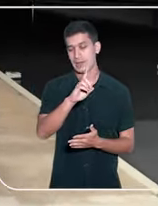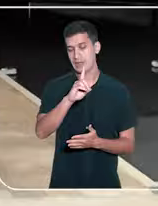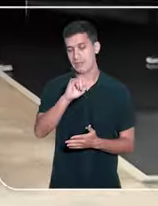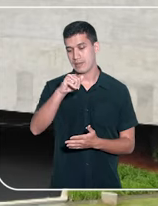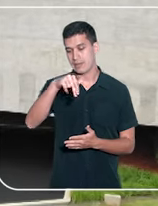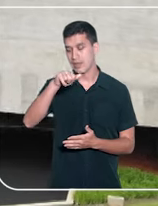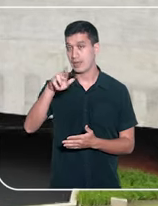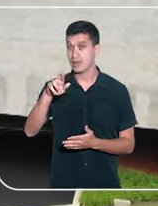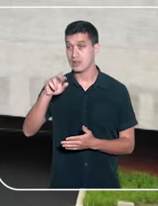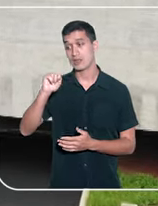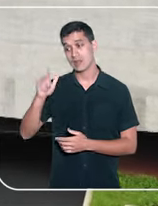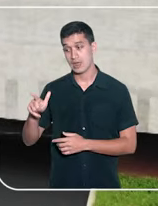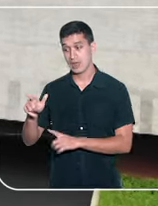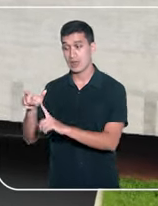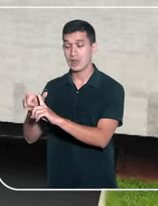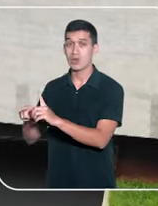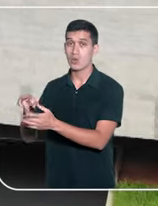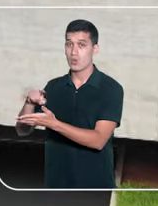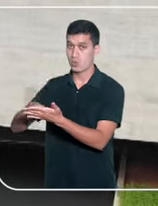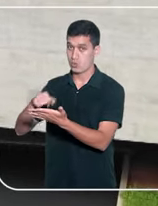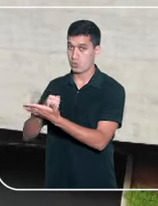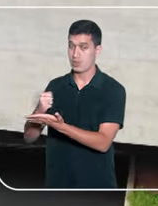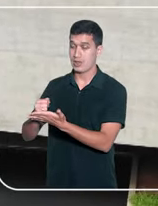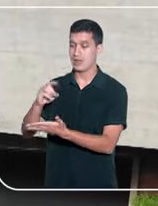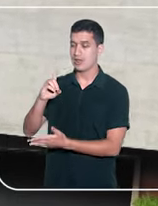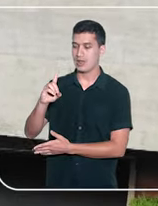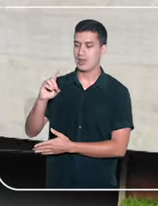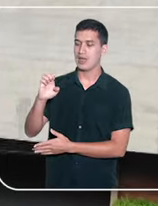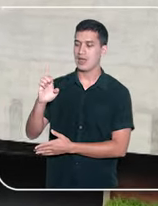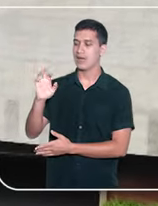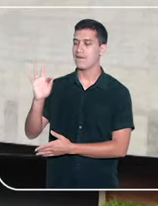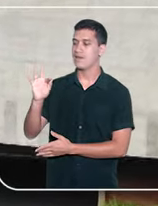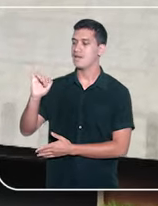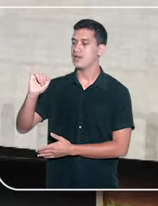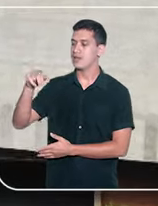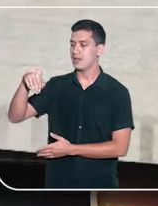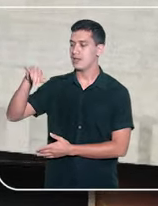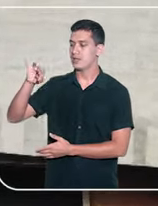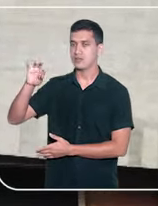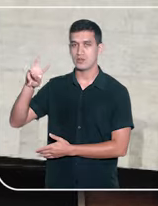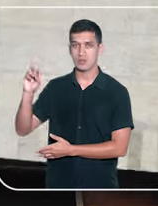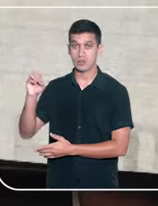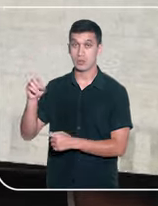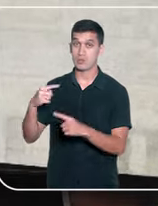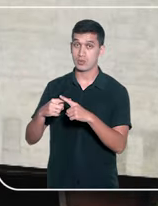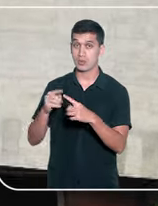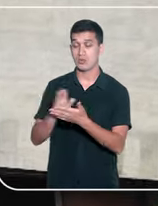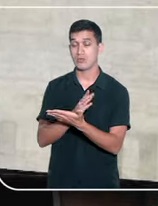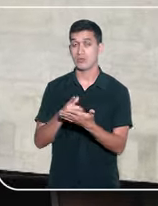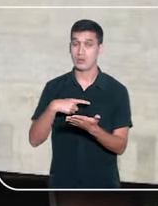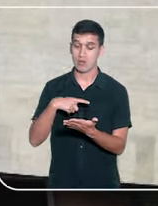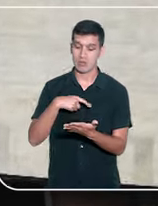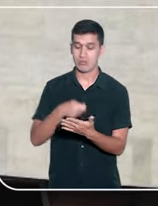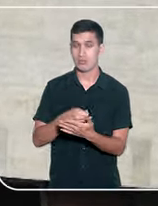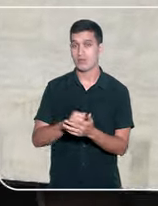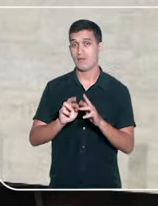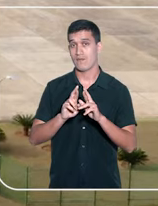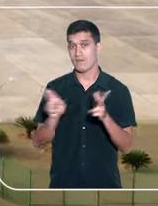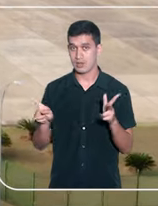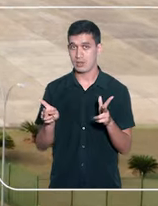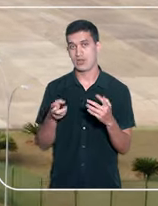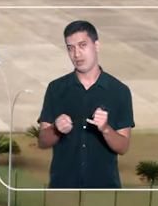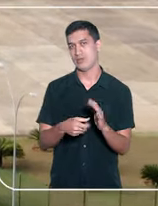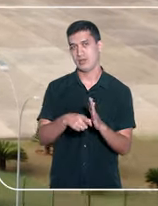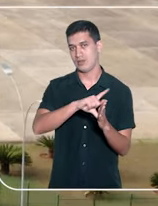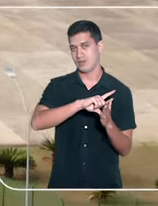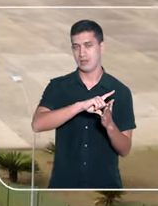definitivo Especialmente quando as partes pactuam no contrato definitivo obrigações Opostas às assumidas anteriormente